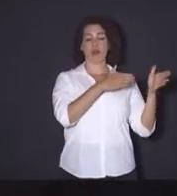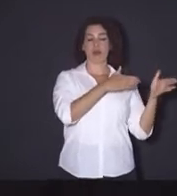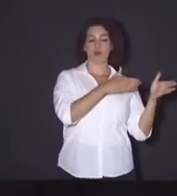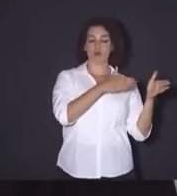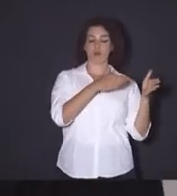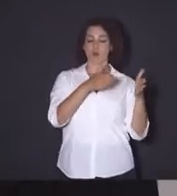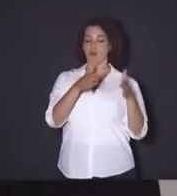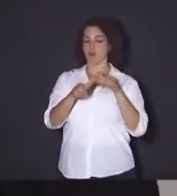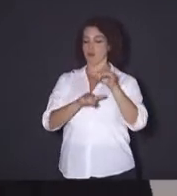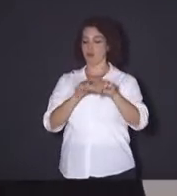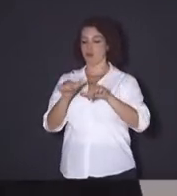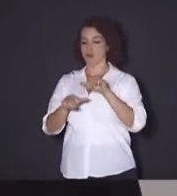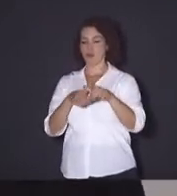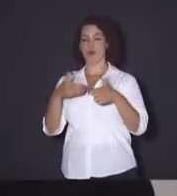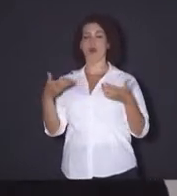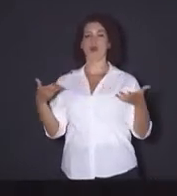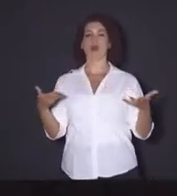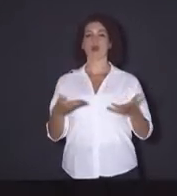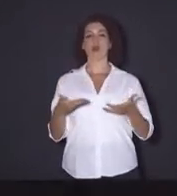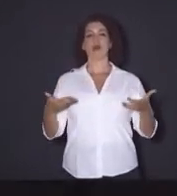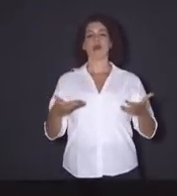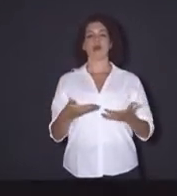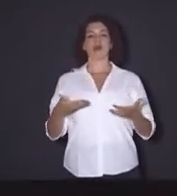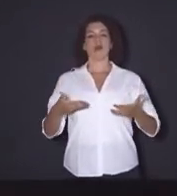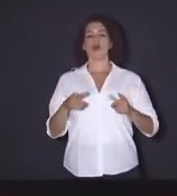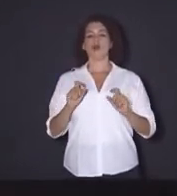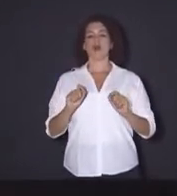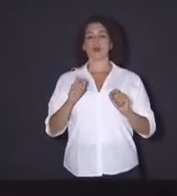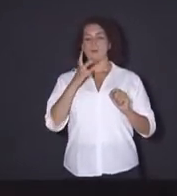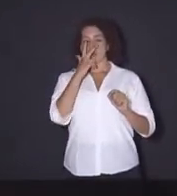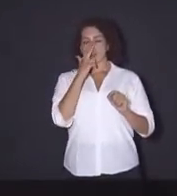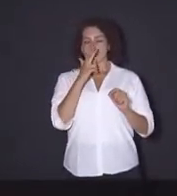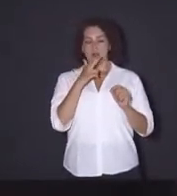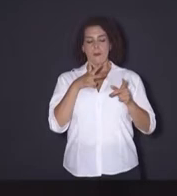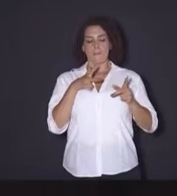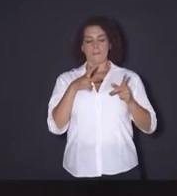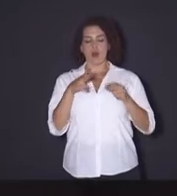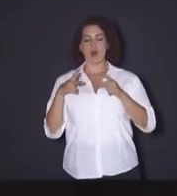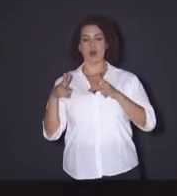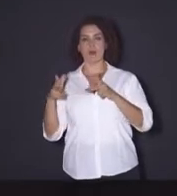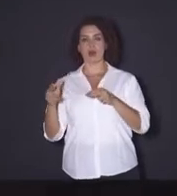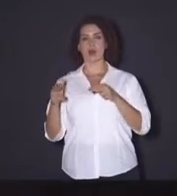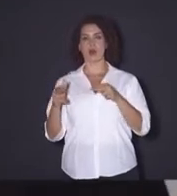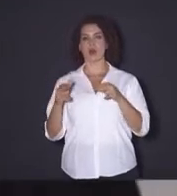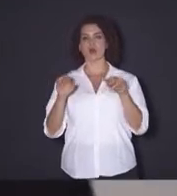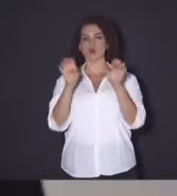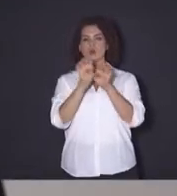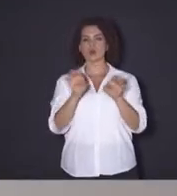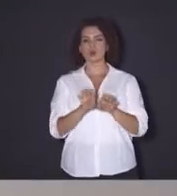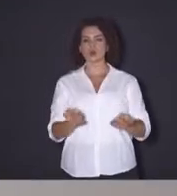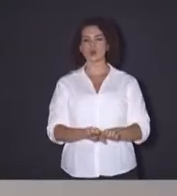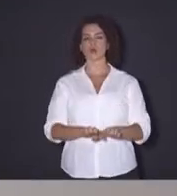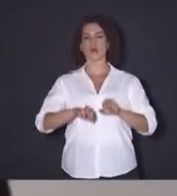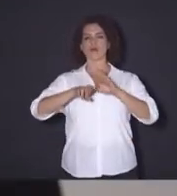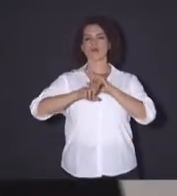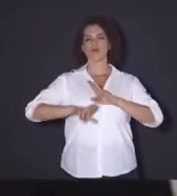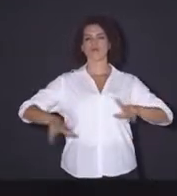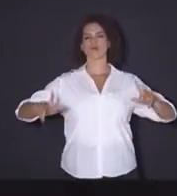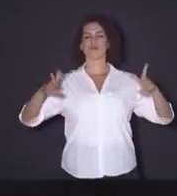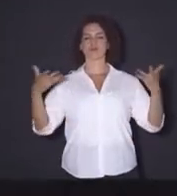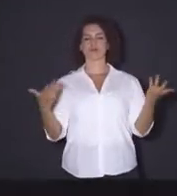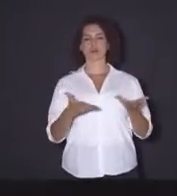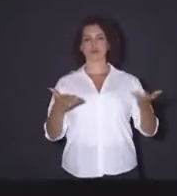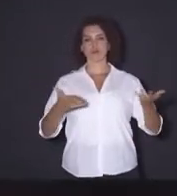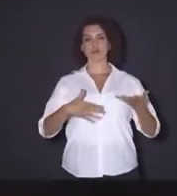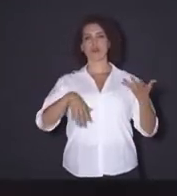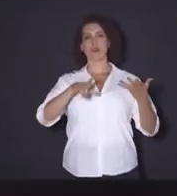exatamente sobre uma espécie de fragmentação, uma estrutura, como falei, absolutamente rizomática, onde nós temos hoje uma